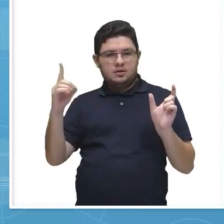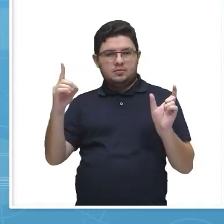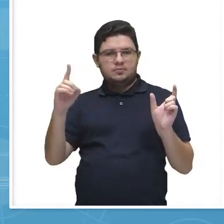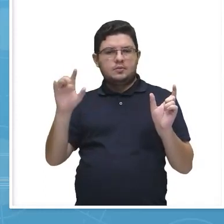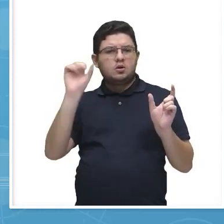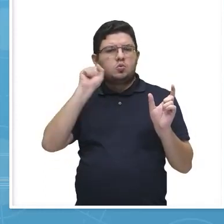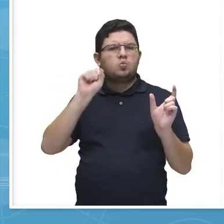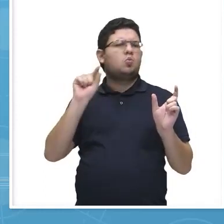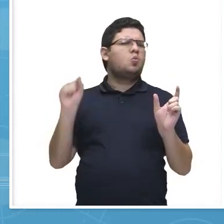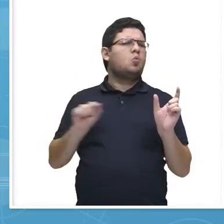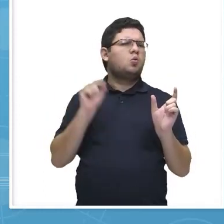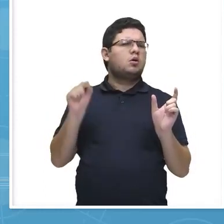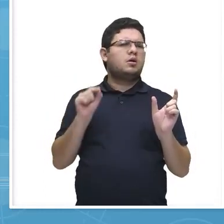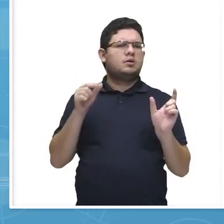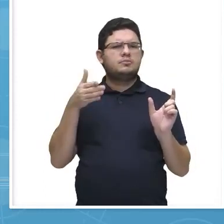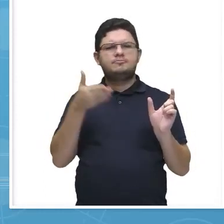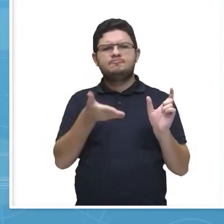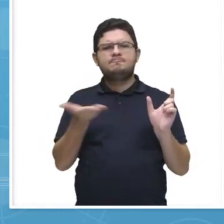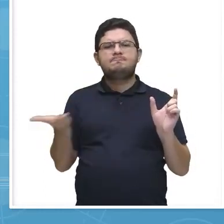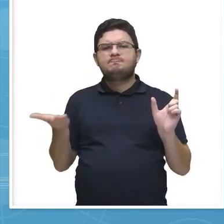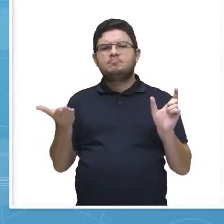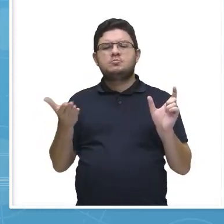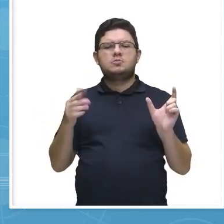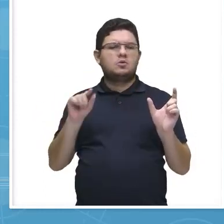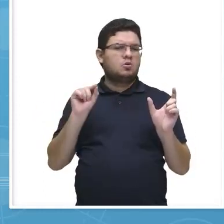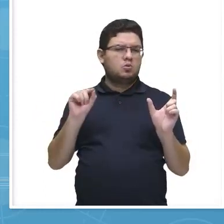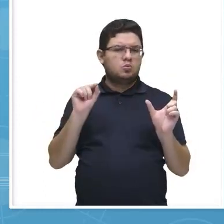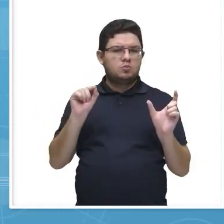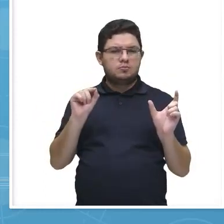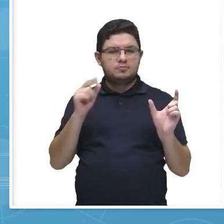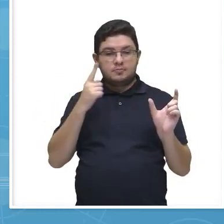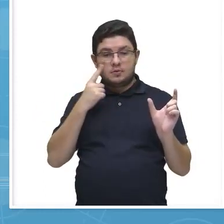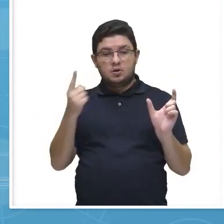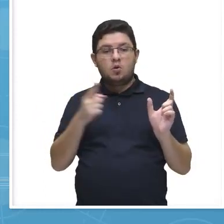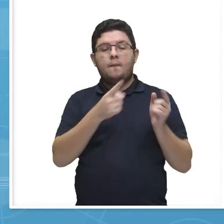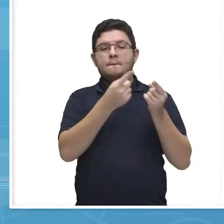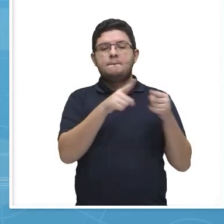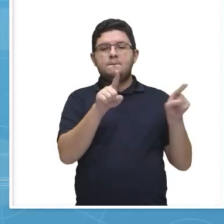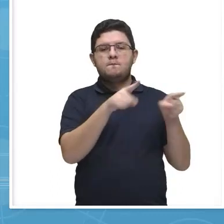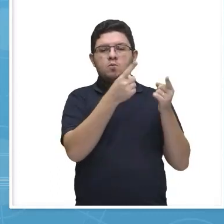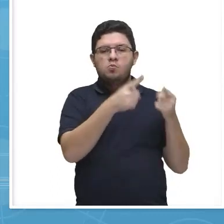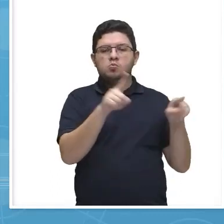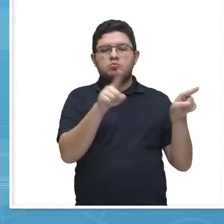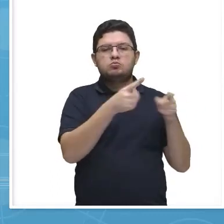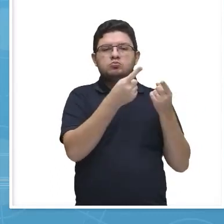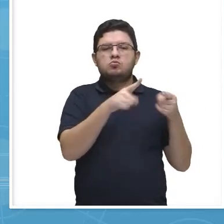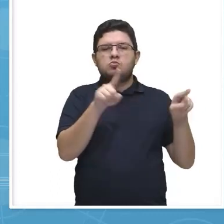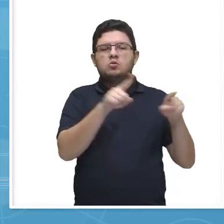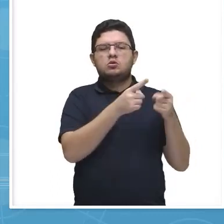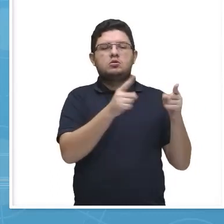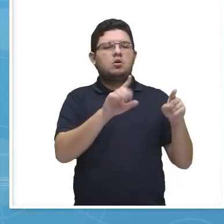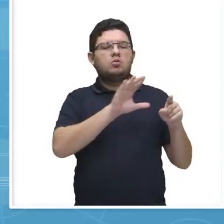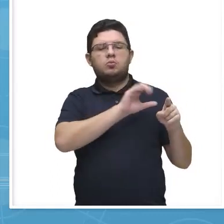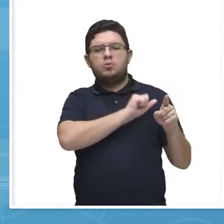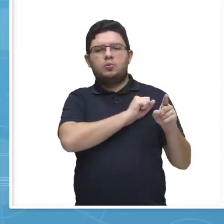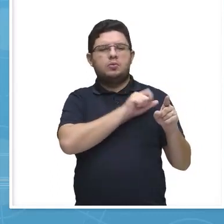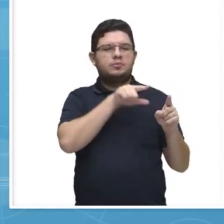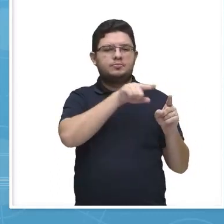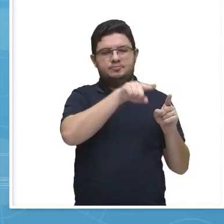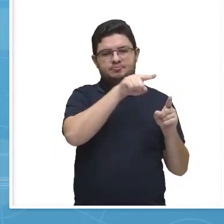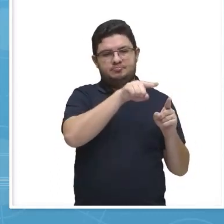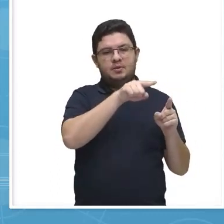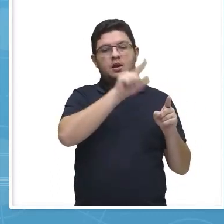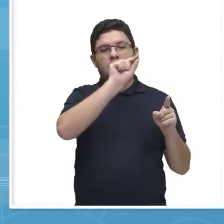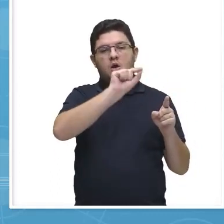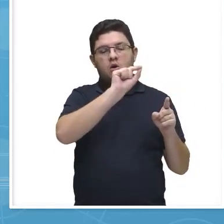coisa. Escutamos o quê? Escutamos nossa música favorita. Isso aqui é um complemento